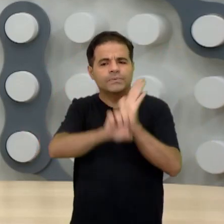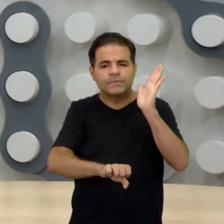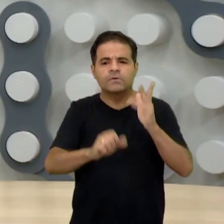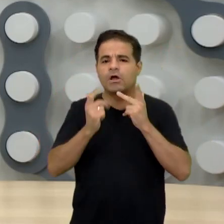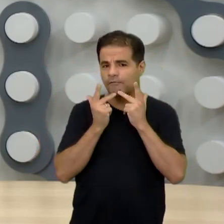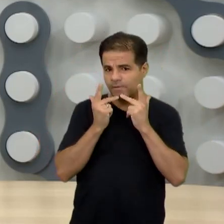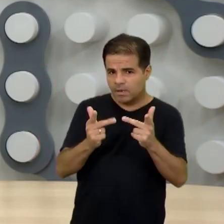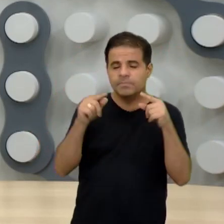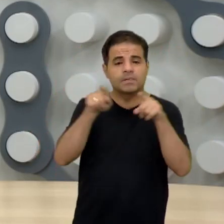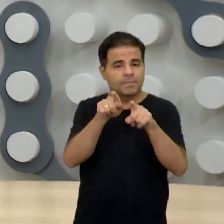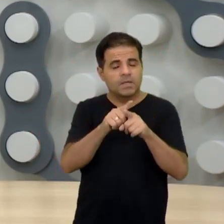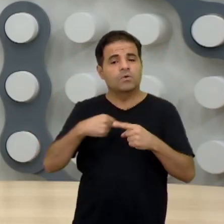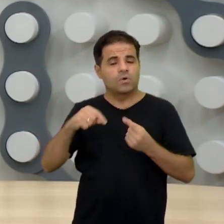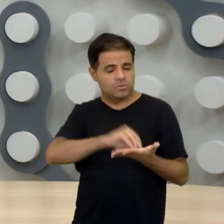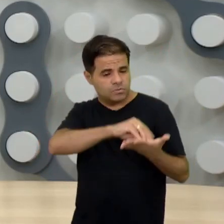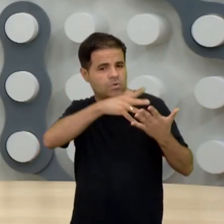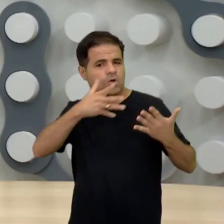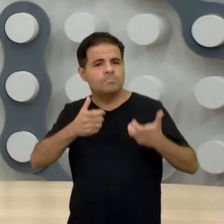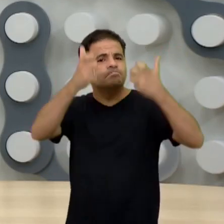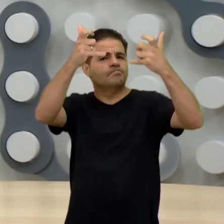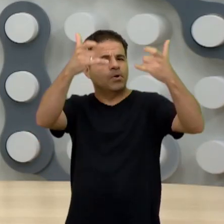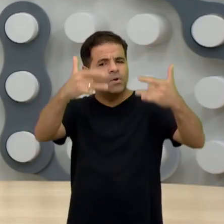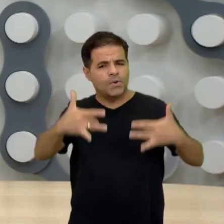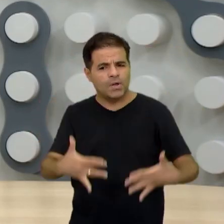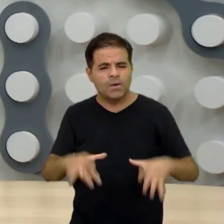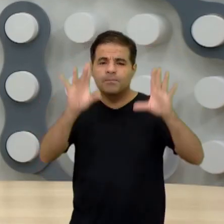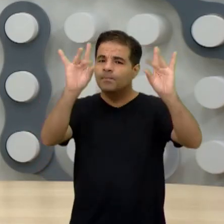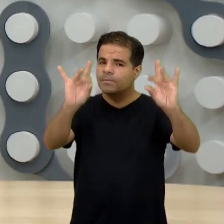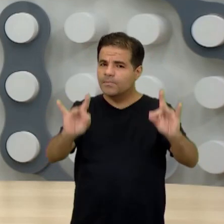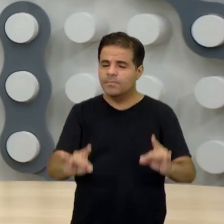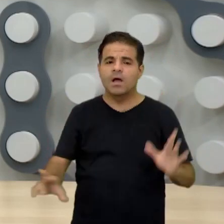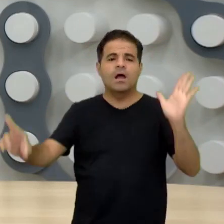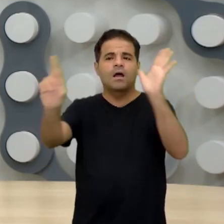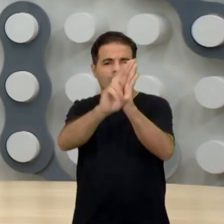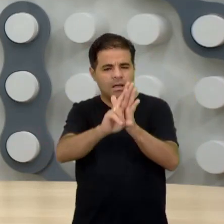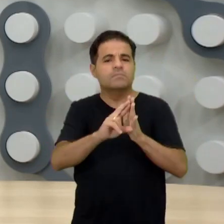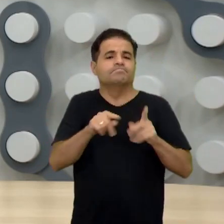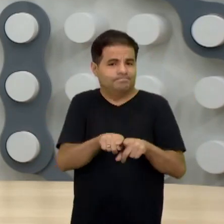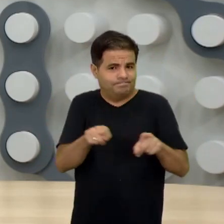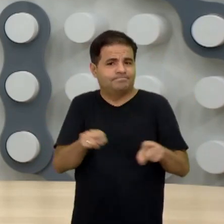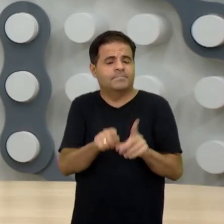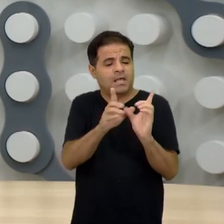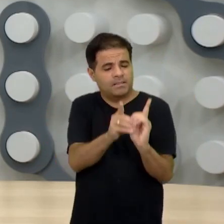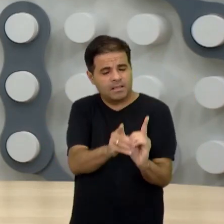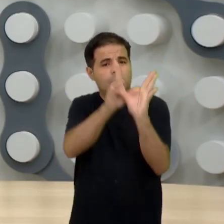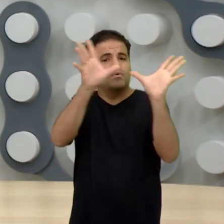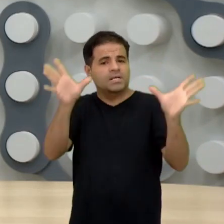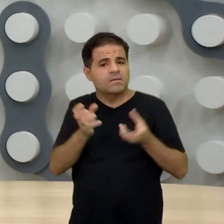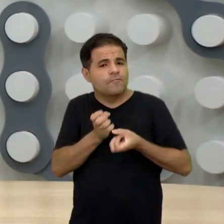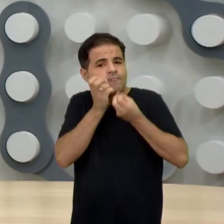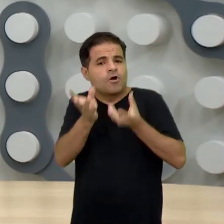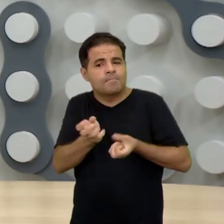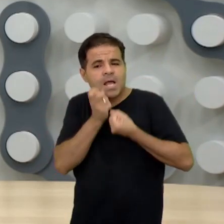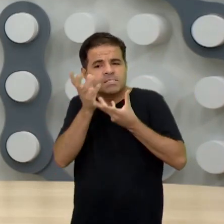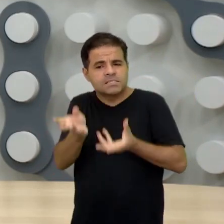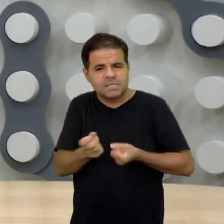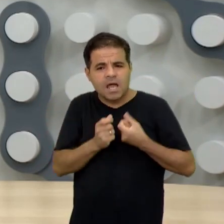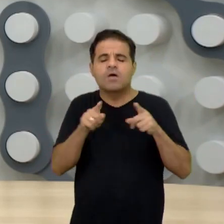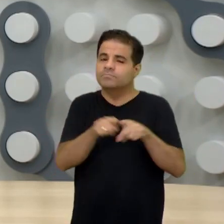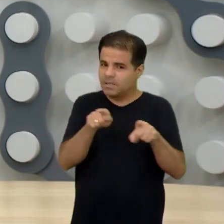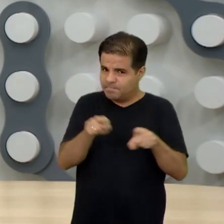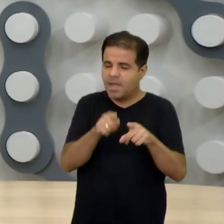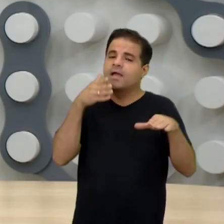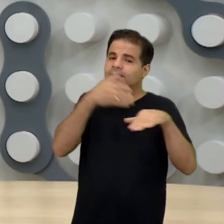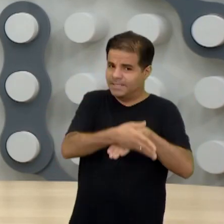Falando que o nosso componente vai falar também sobre representatividade, democratização da informação. Entramos um